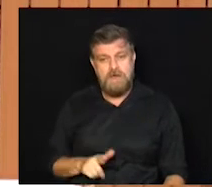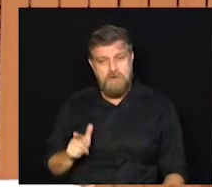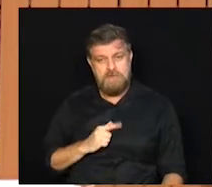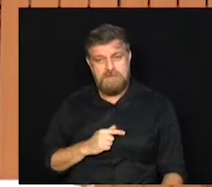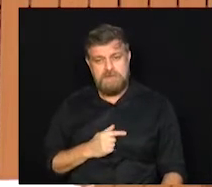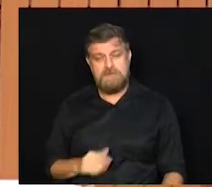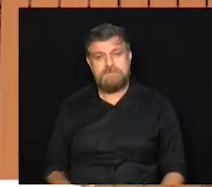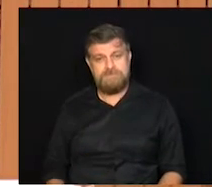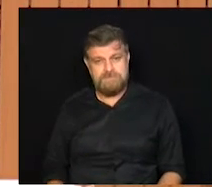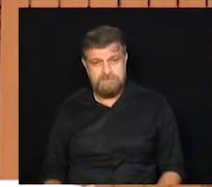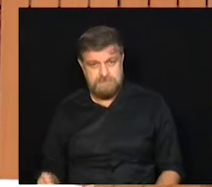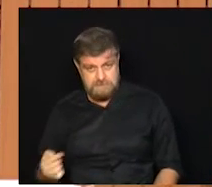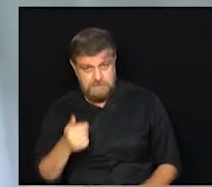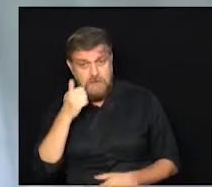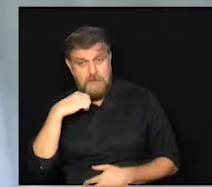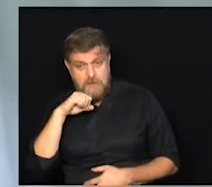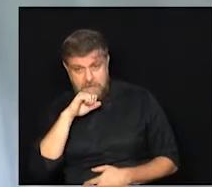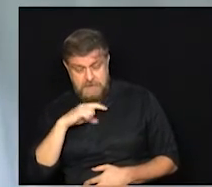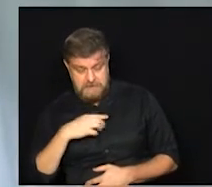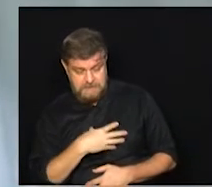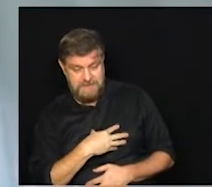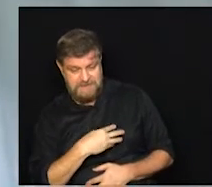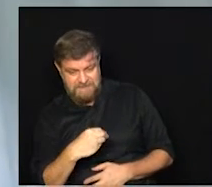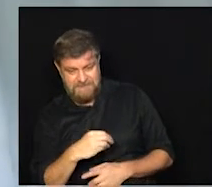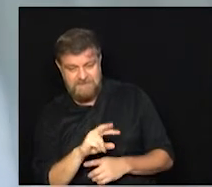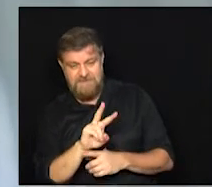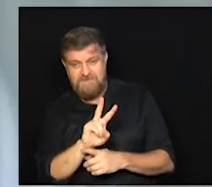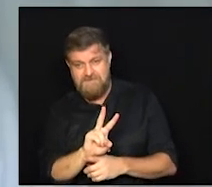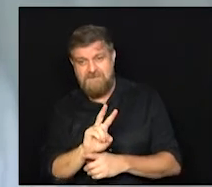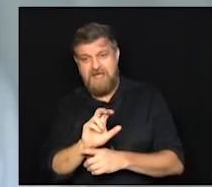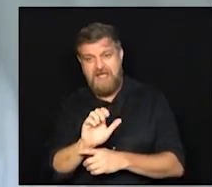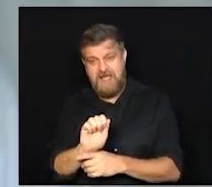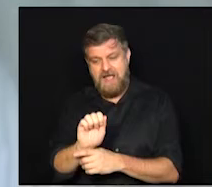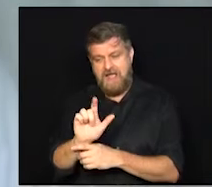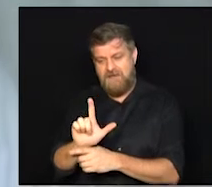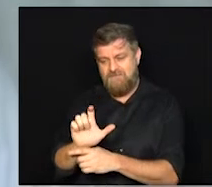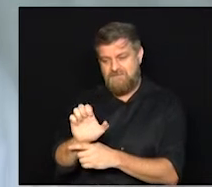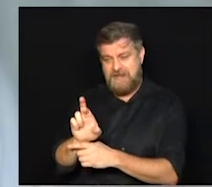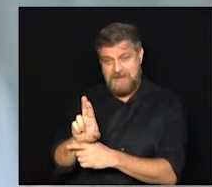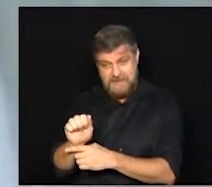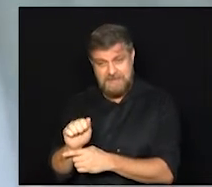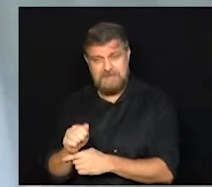A Valéria falou uma coisa que é um problema